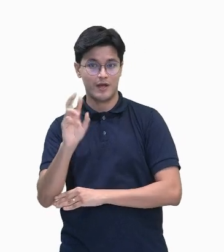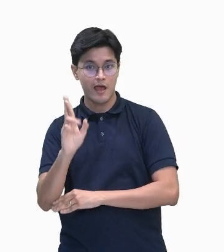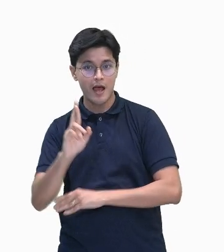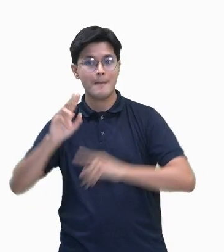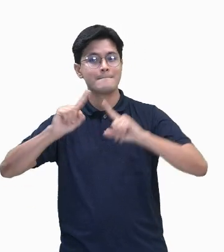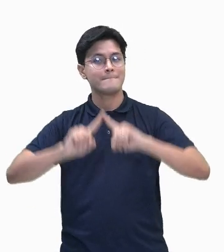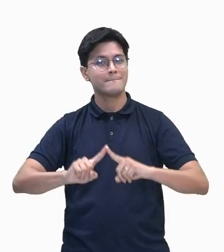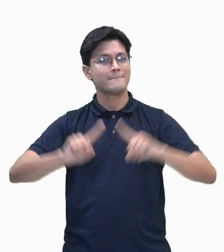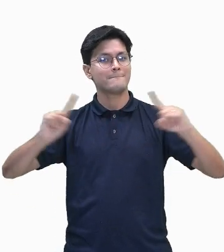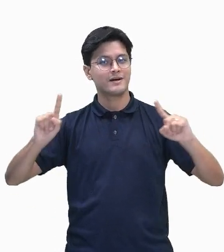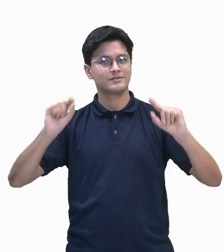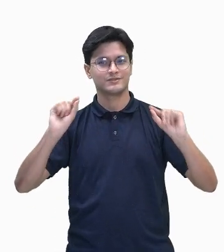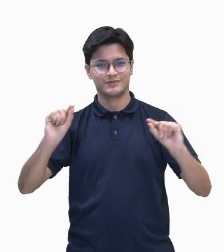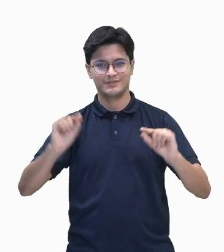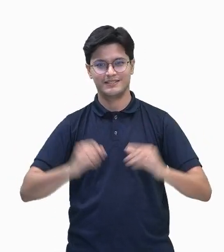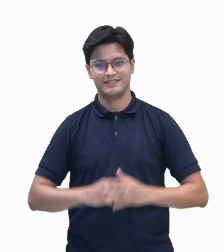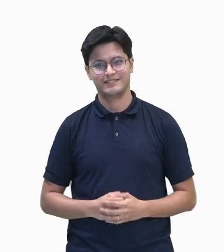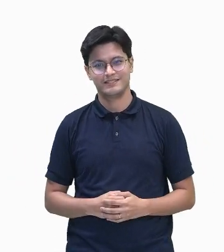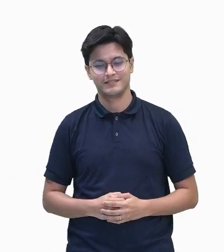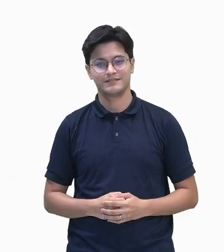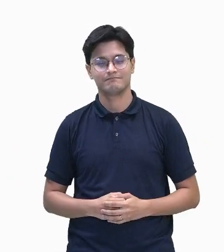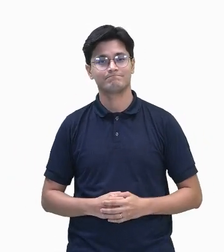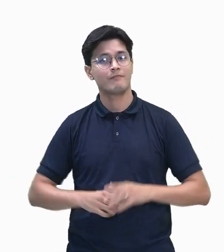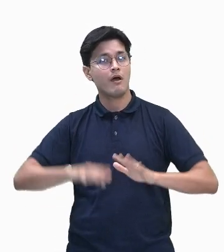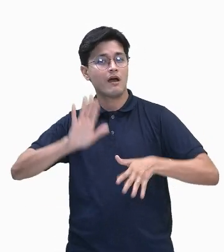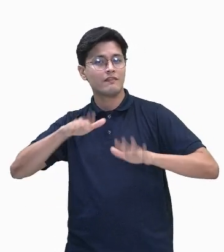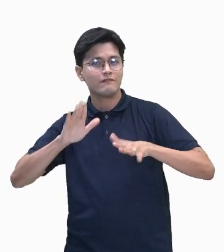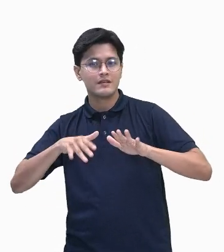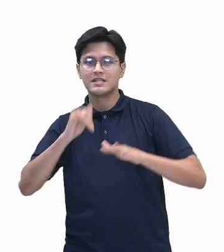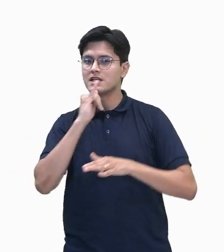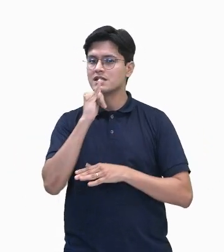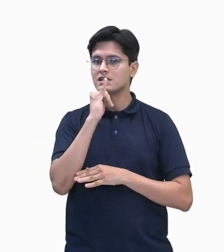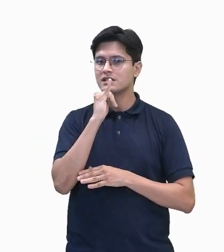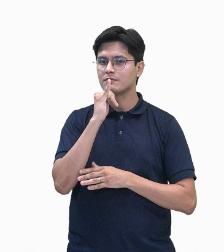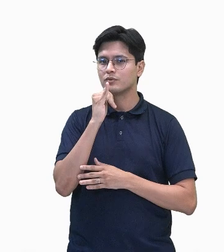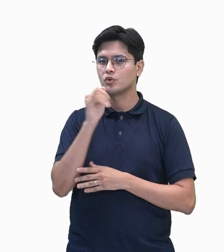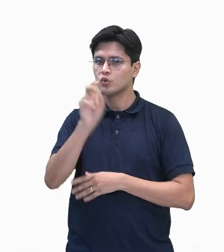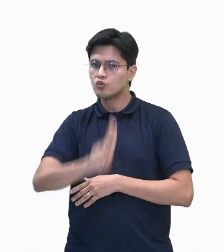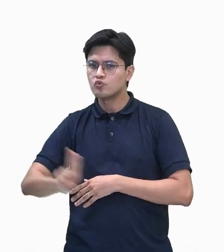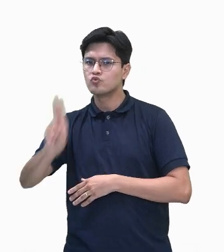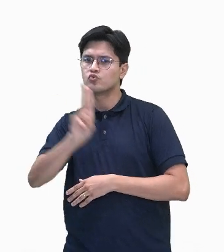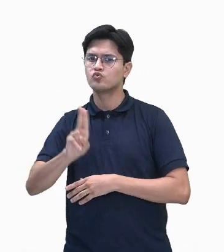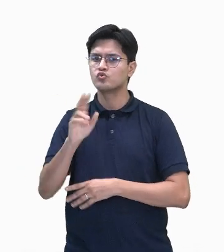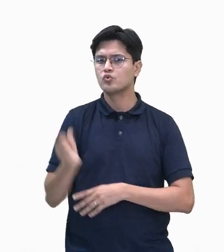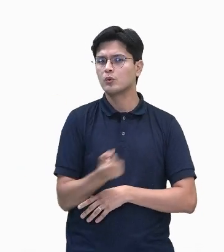Mas nem sempre a gente consome, né, apenas